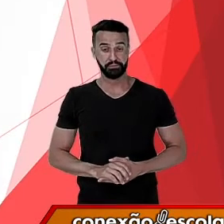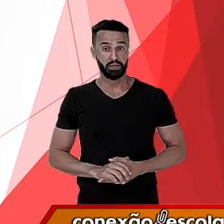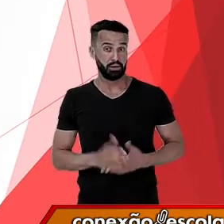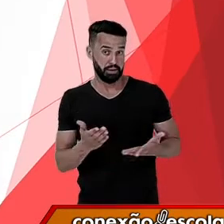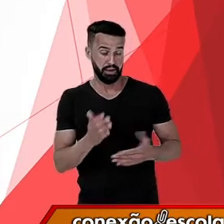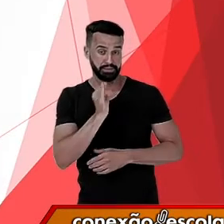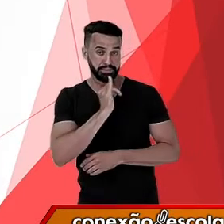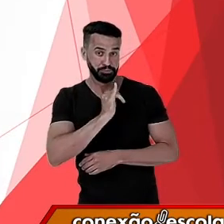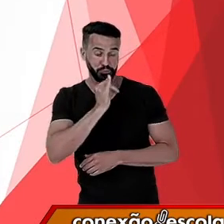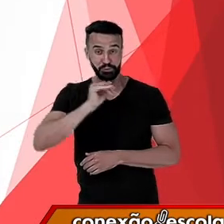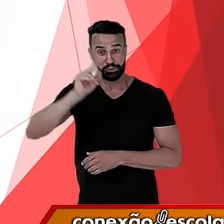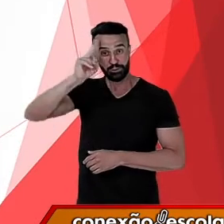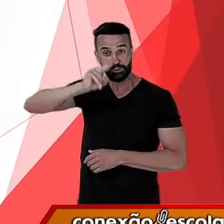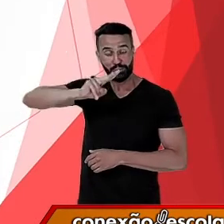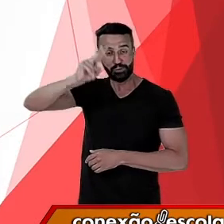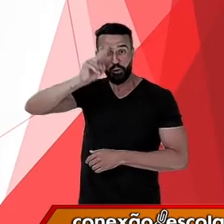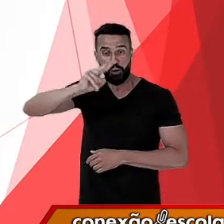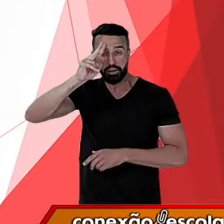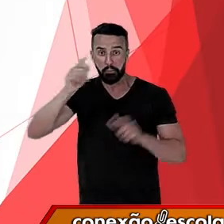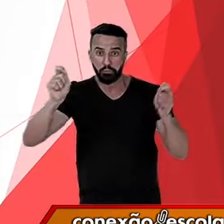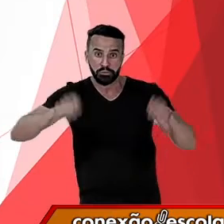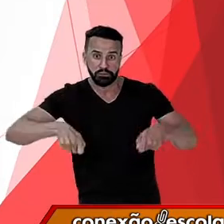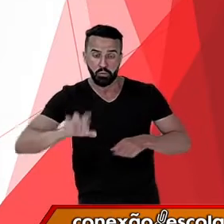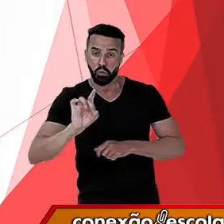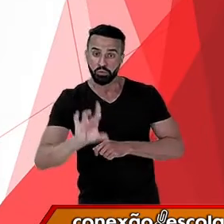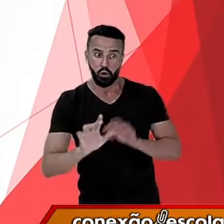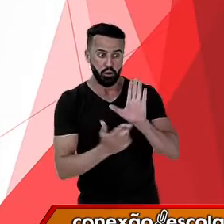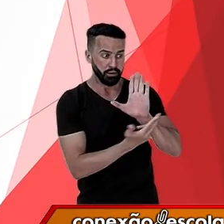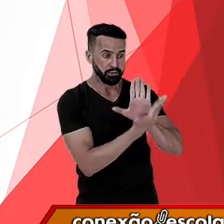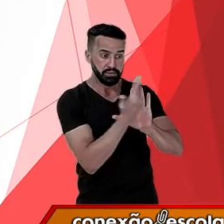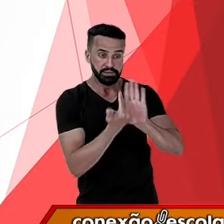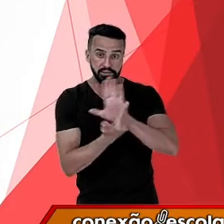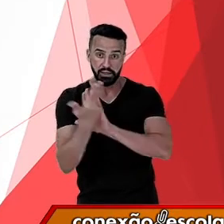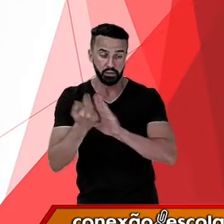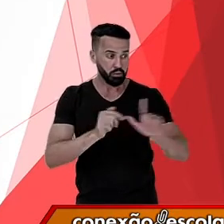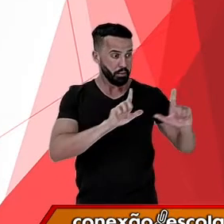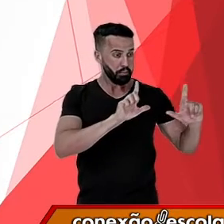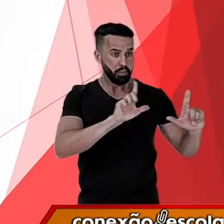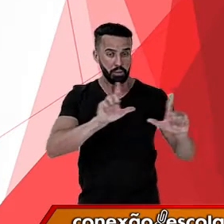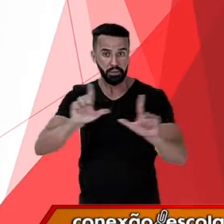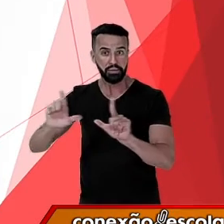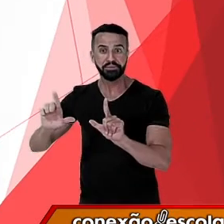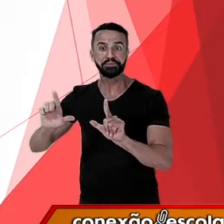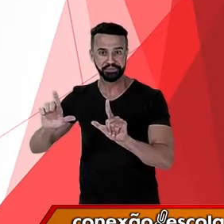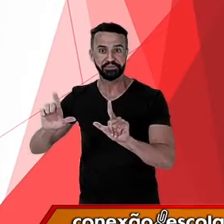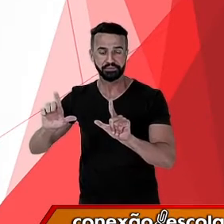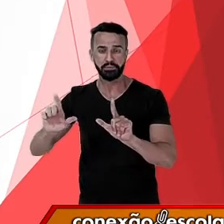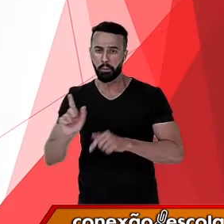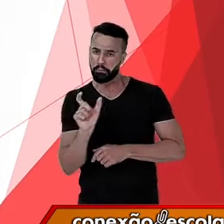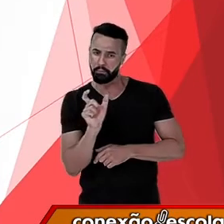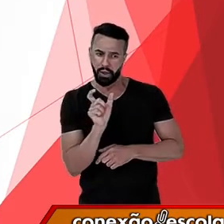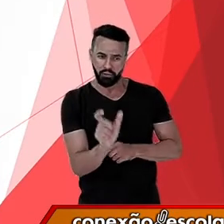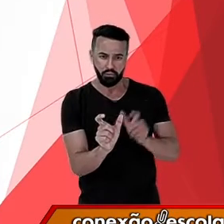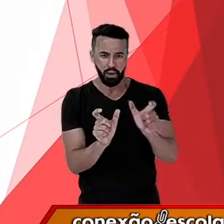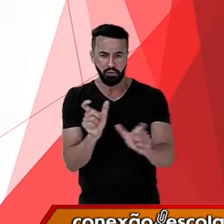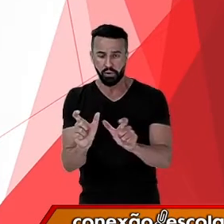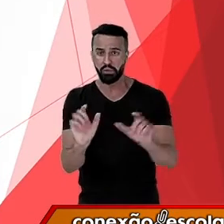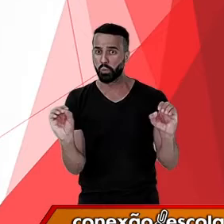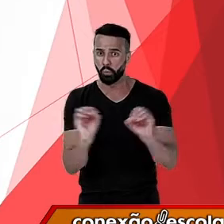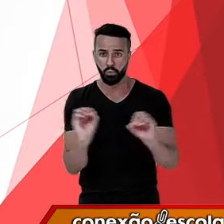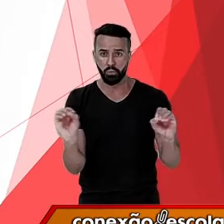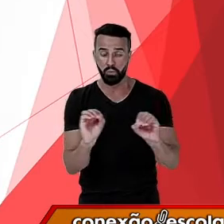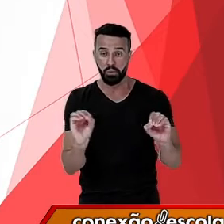história apenas com desenhos, uma sequência de desenhos, sem nenhuma palavra, mas uma história